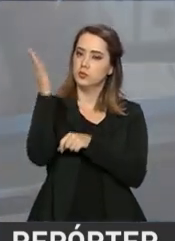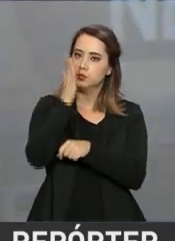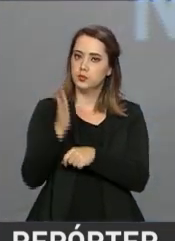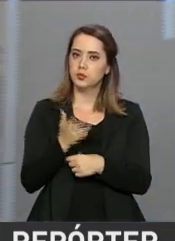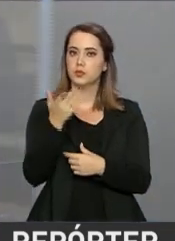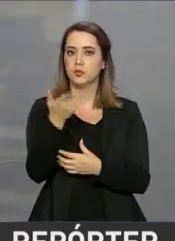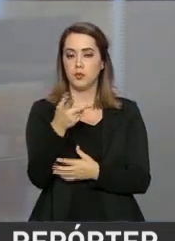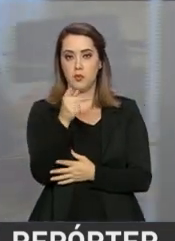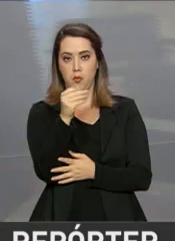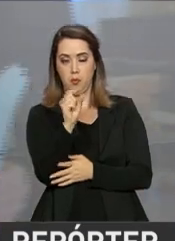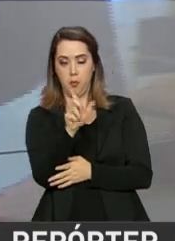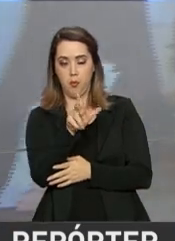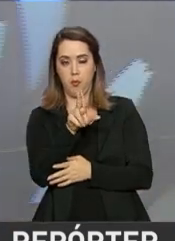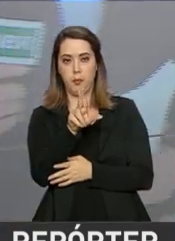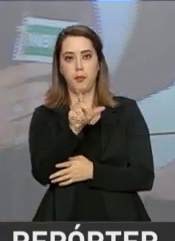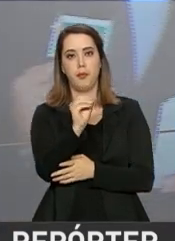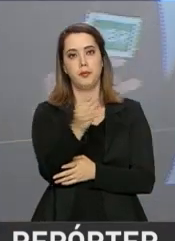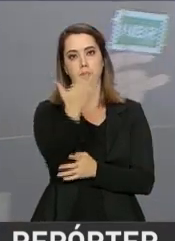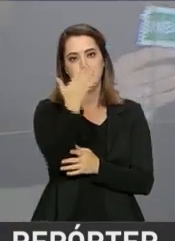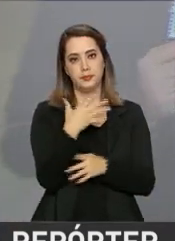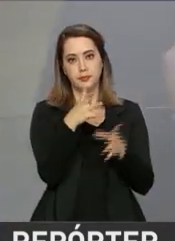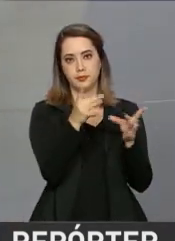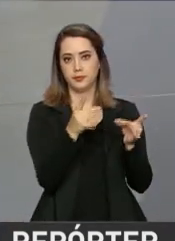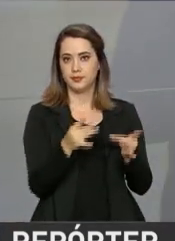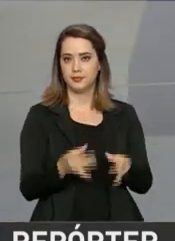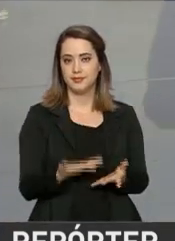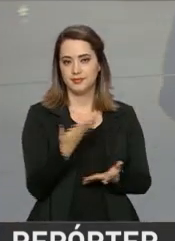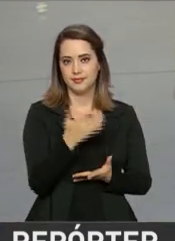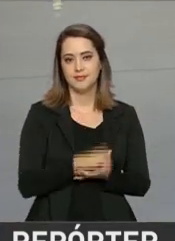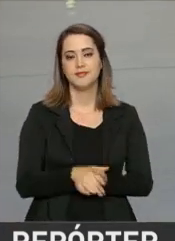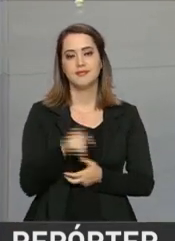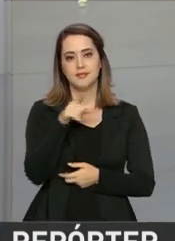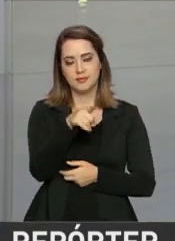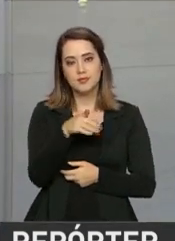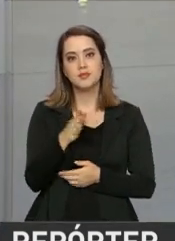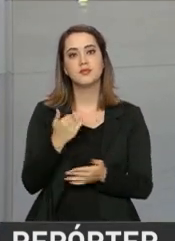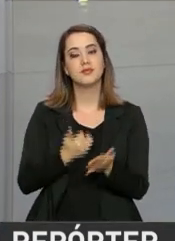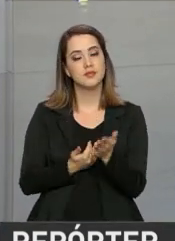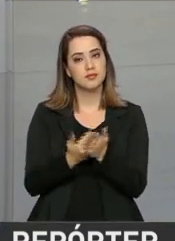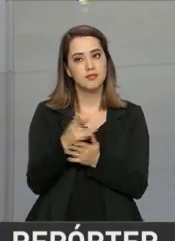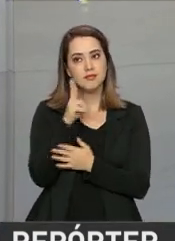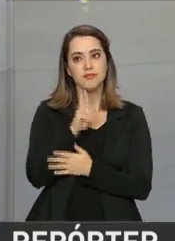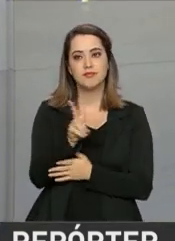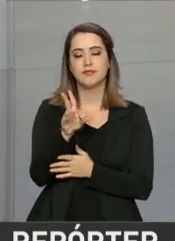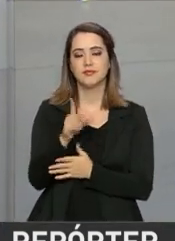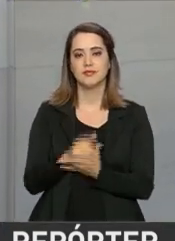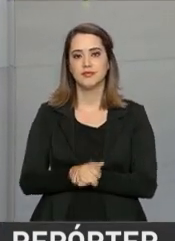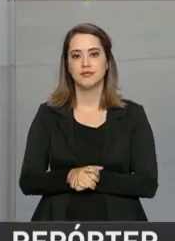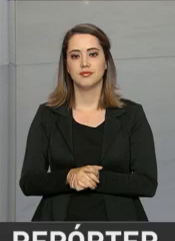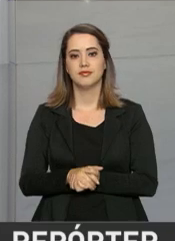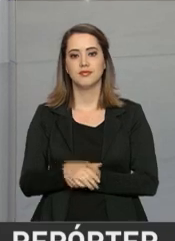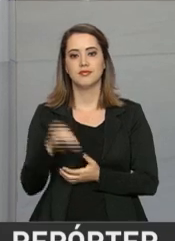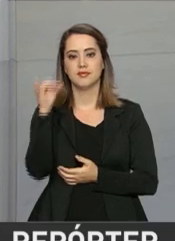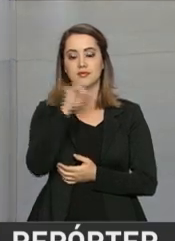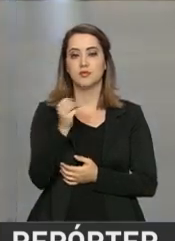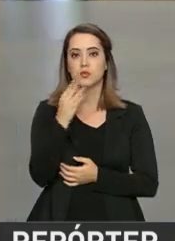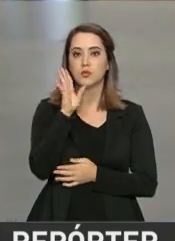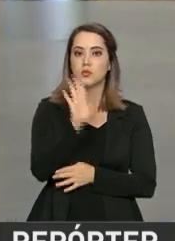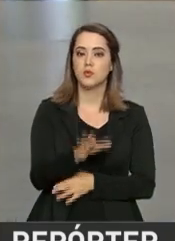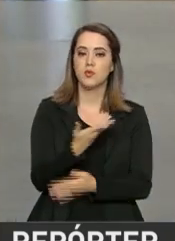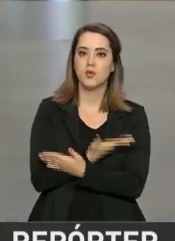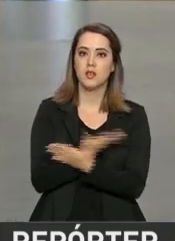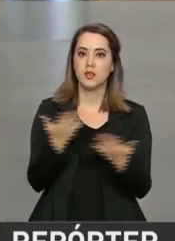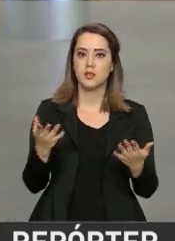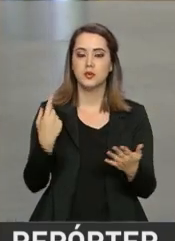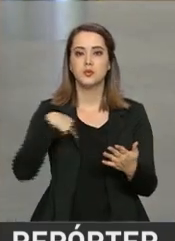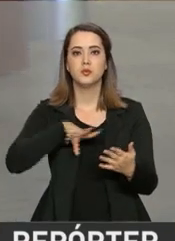no palácio Planalto e tem as informações pra gente Paulo você vai você vai acompanhar esse evento né Olá Leandro boa tarde boa tarde a